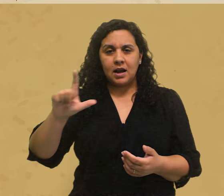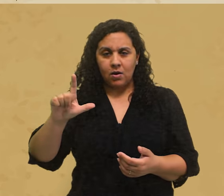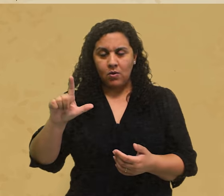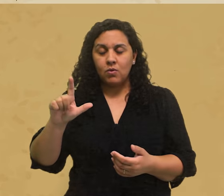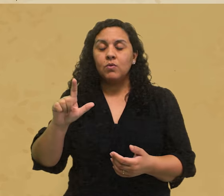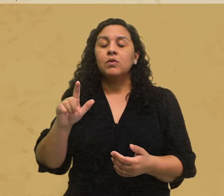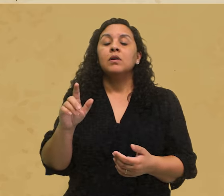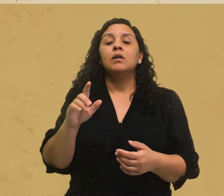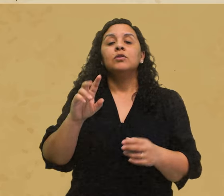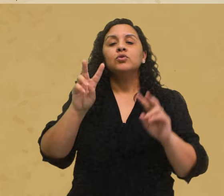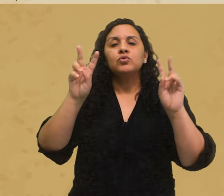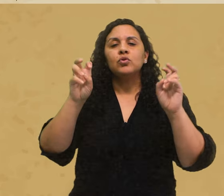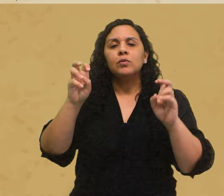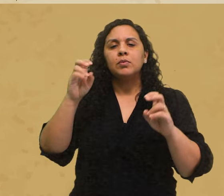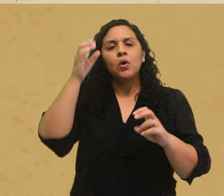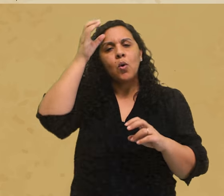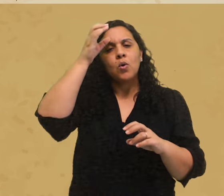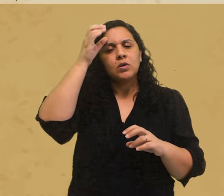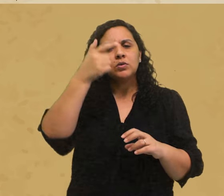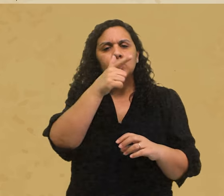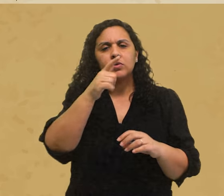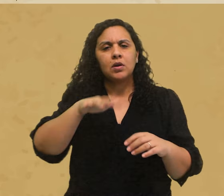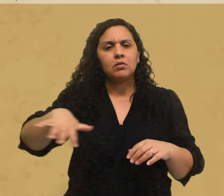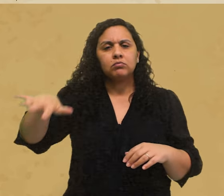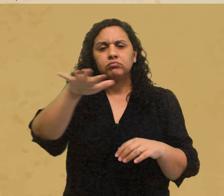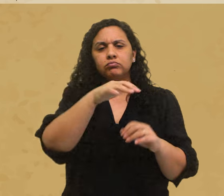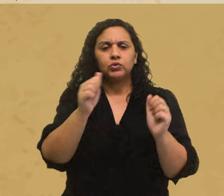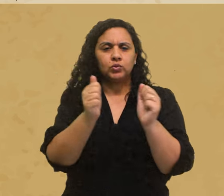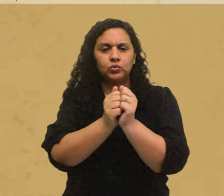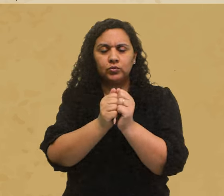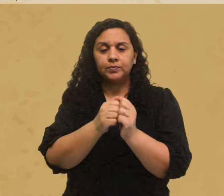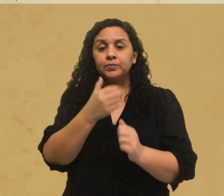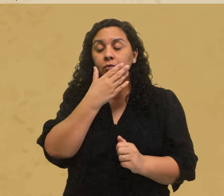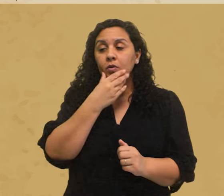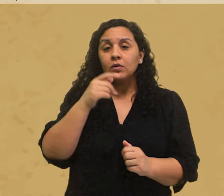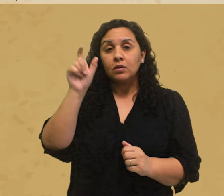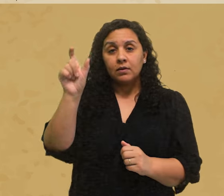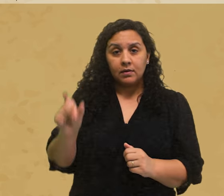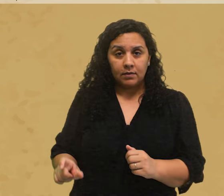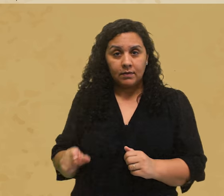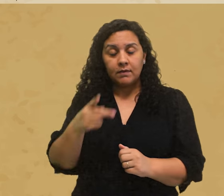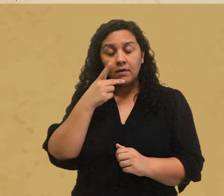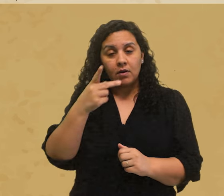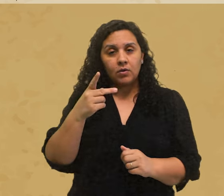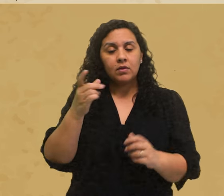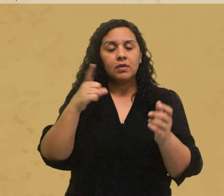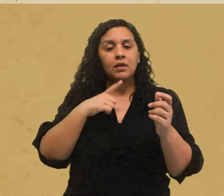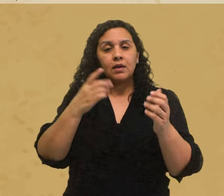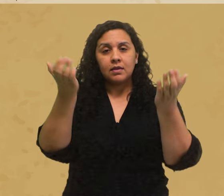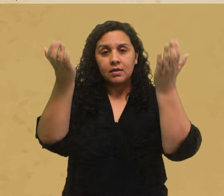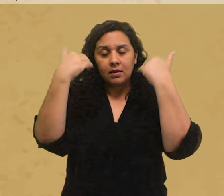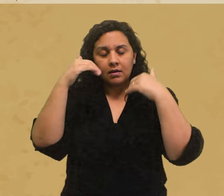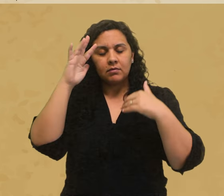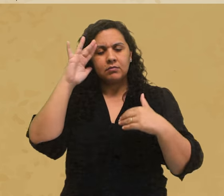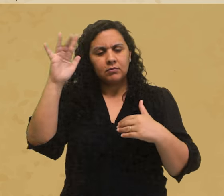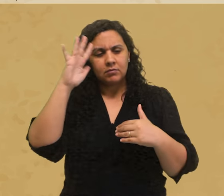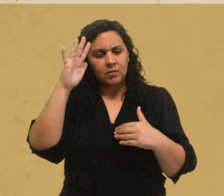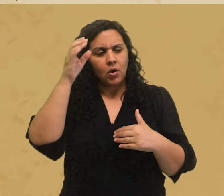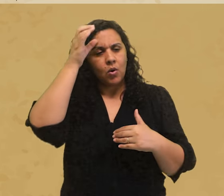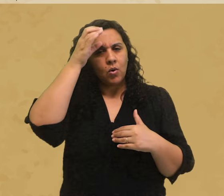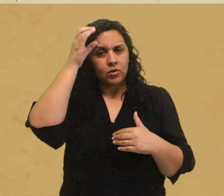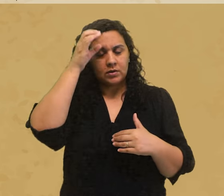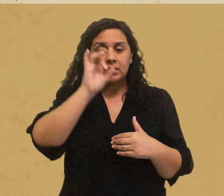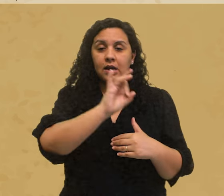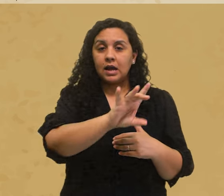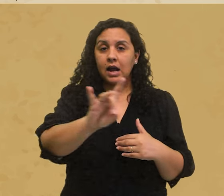o conceito de inconsciente coletivo. E Jung propôs que, além do inconsciente